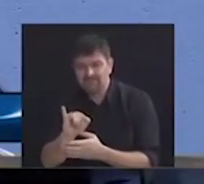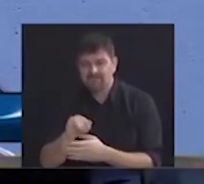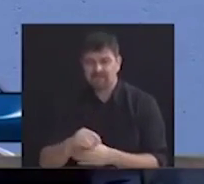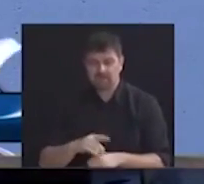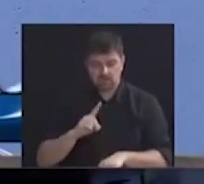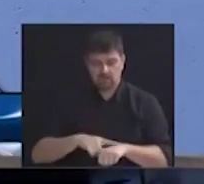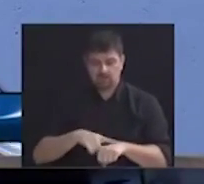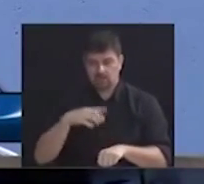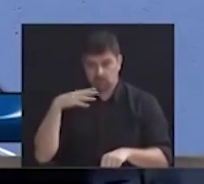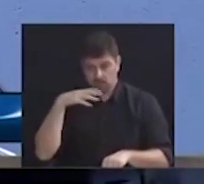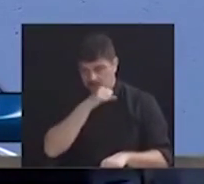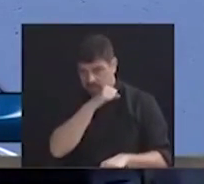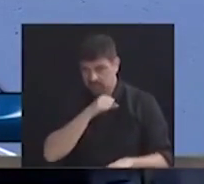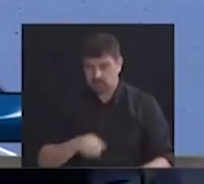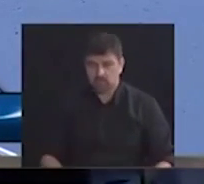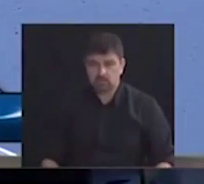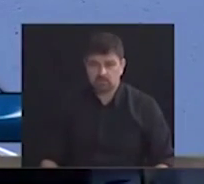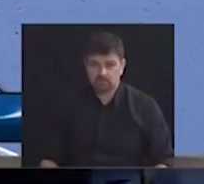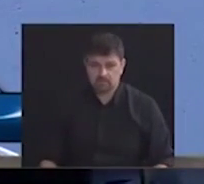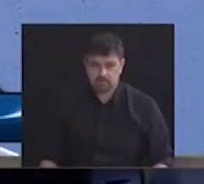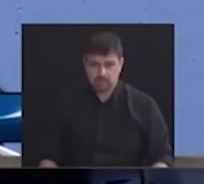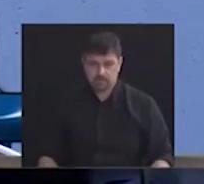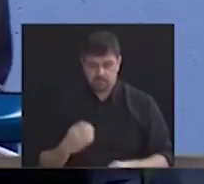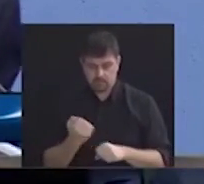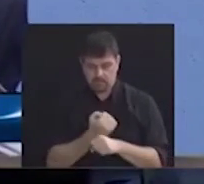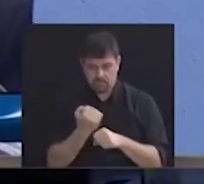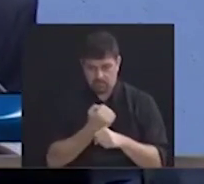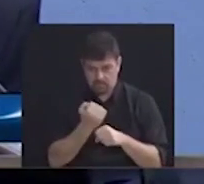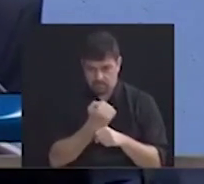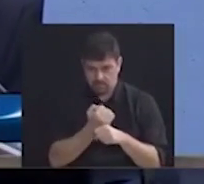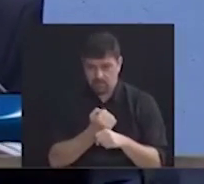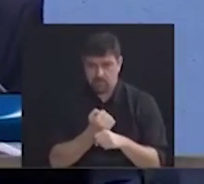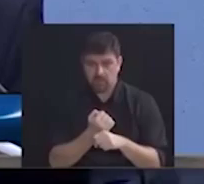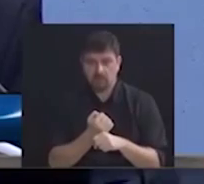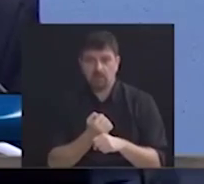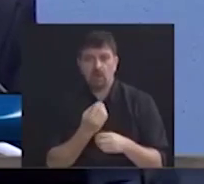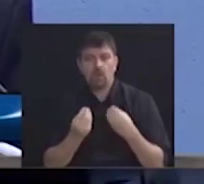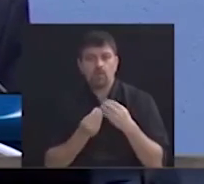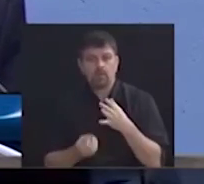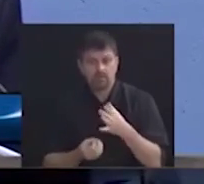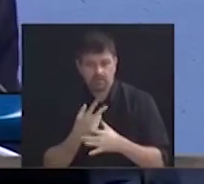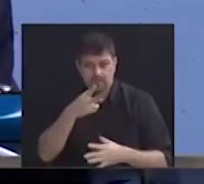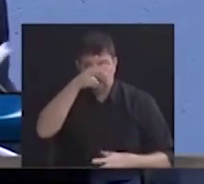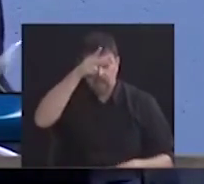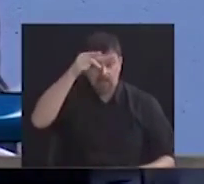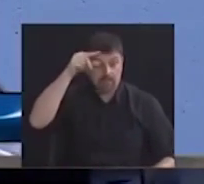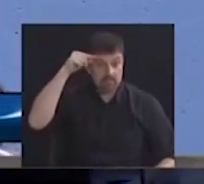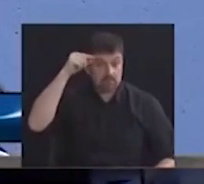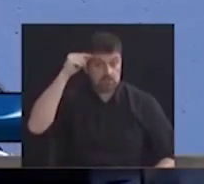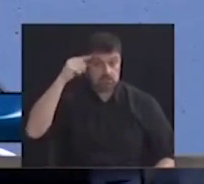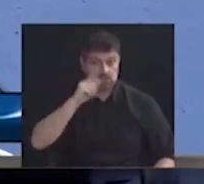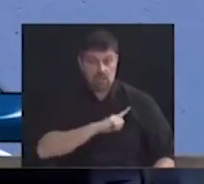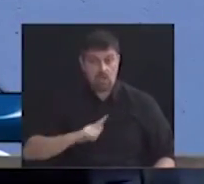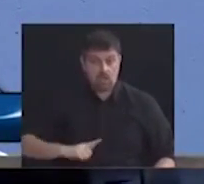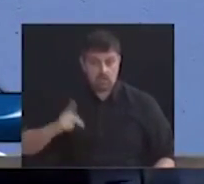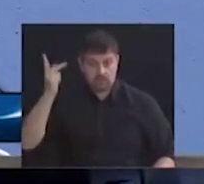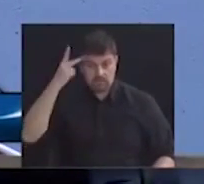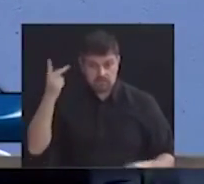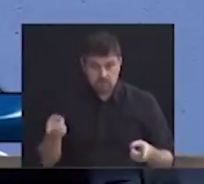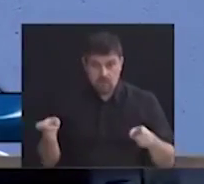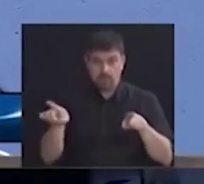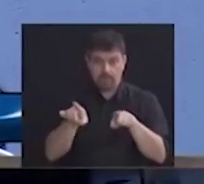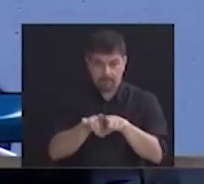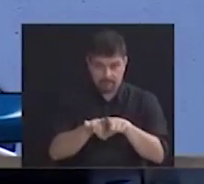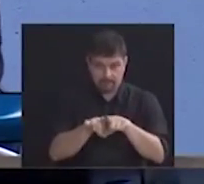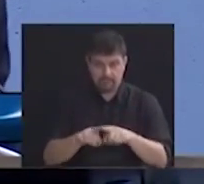muito curto, uma vez que estas obras são parceria do governo municipal com o governo do estado de São